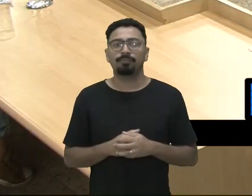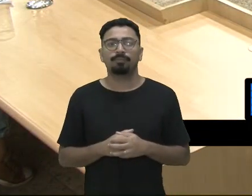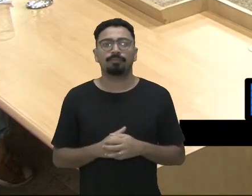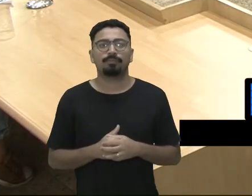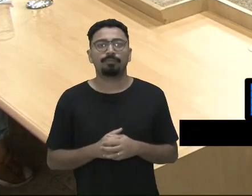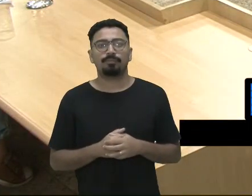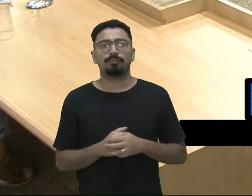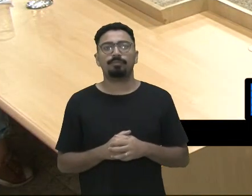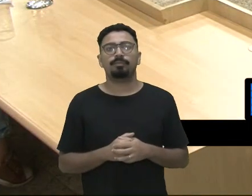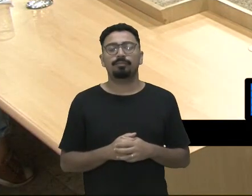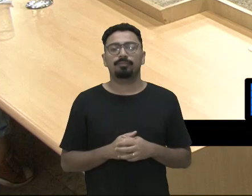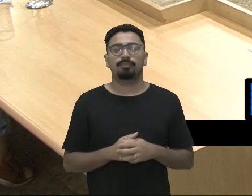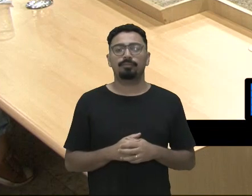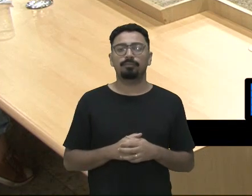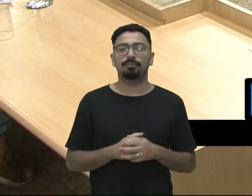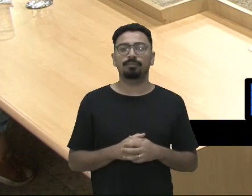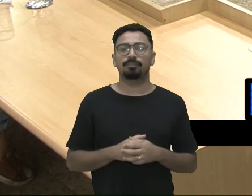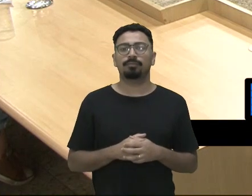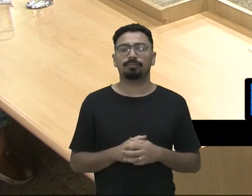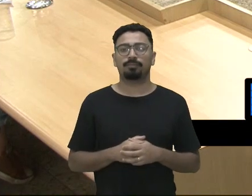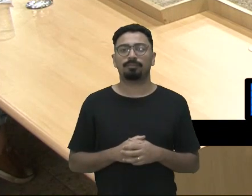Obrigada.